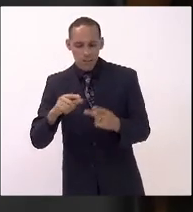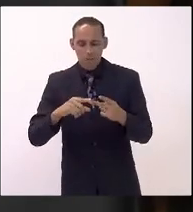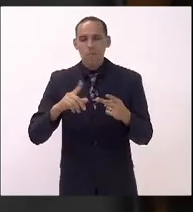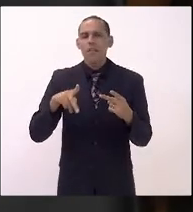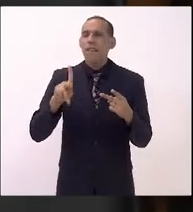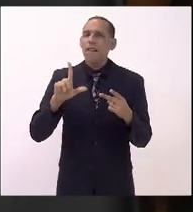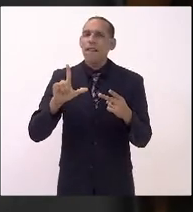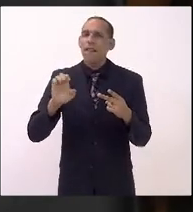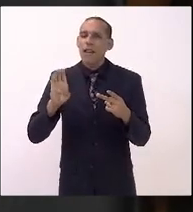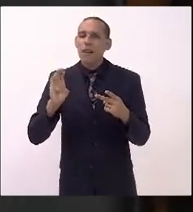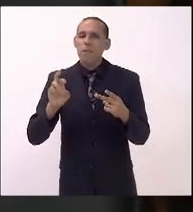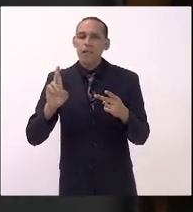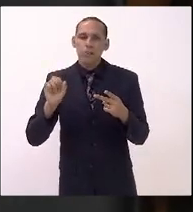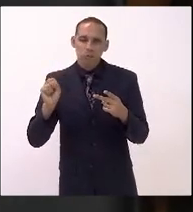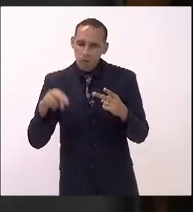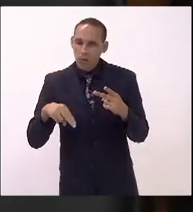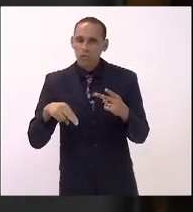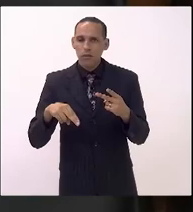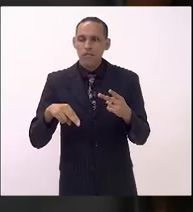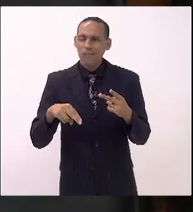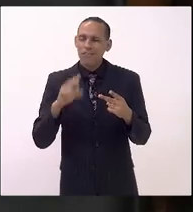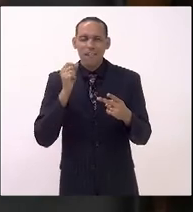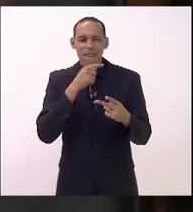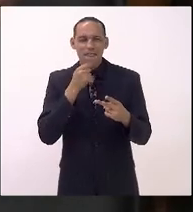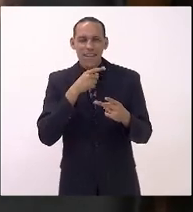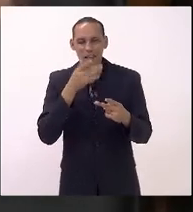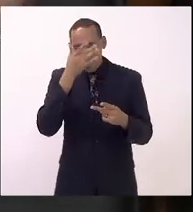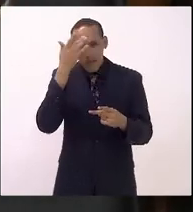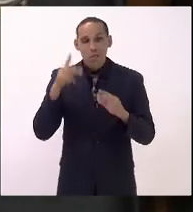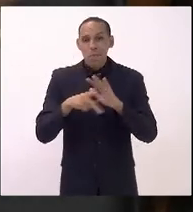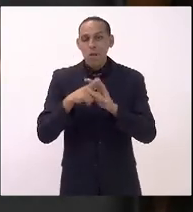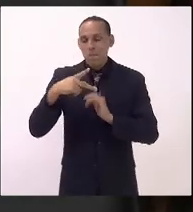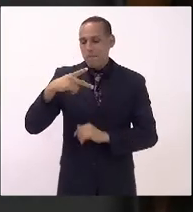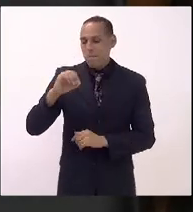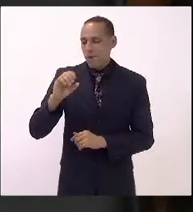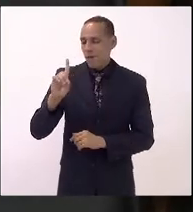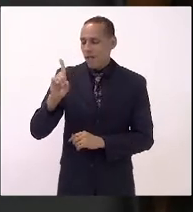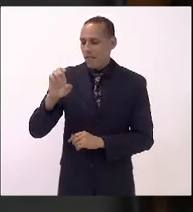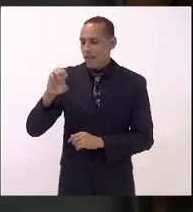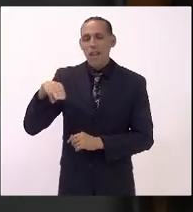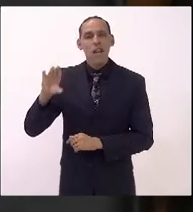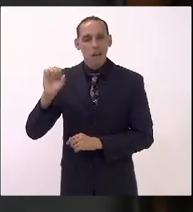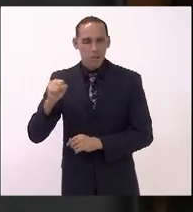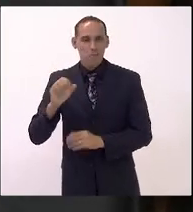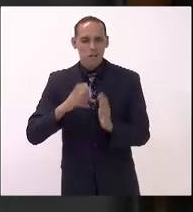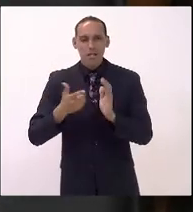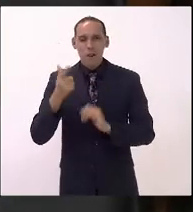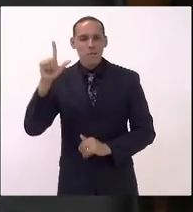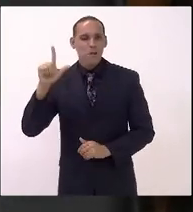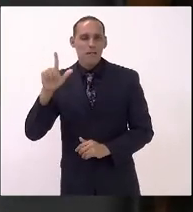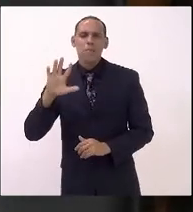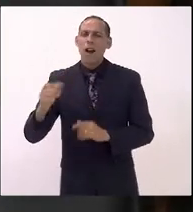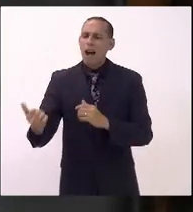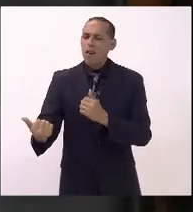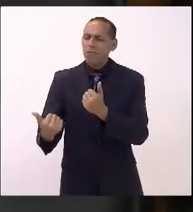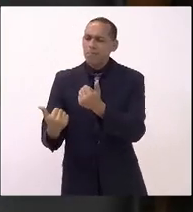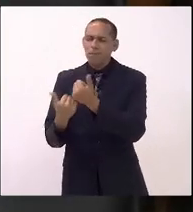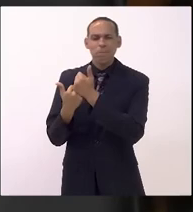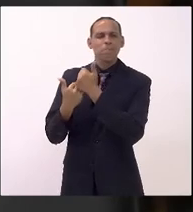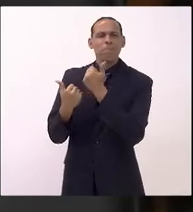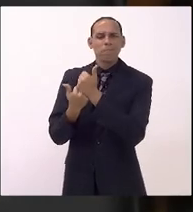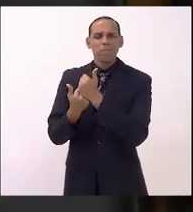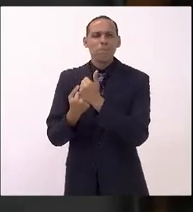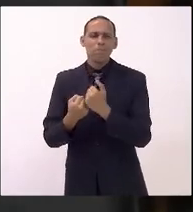aqui, né? Engraçado que é uma pessoa do Podemos, vai ser candidato pelo Podemos, e tem dado uma força